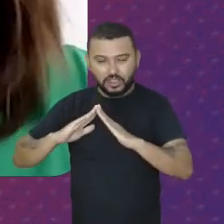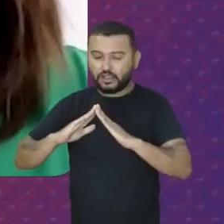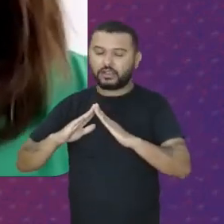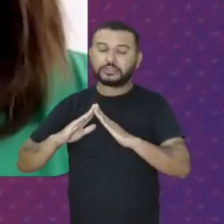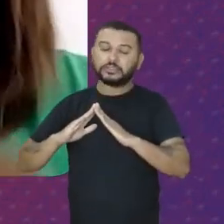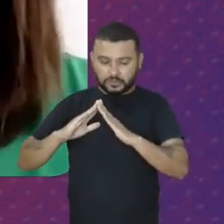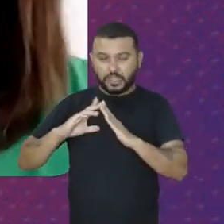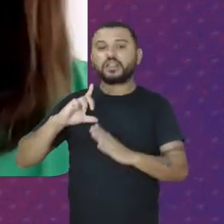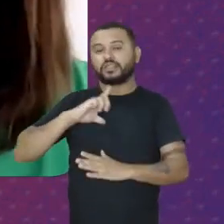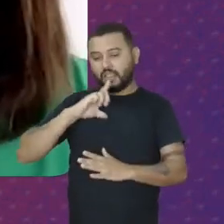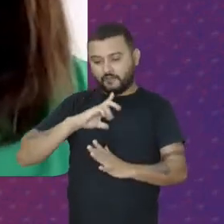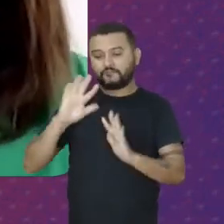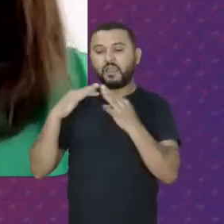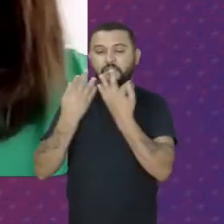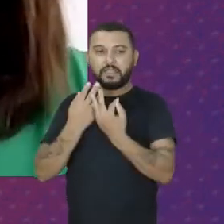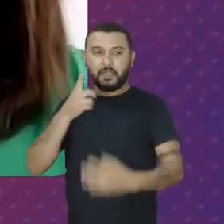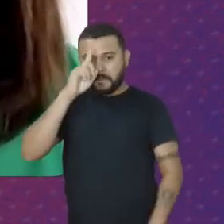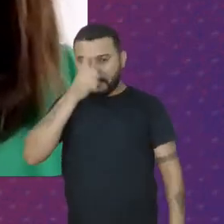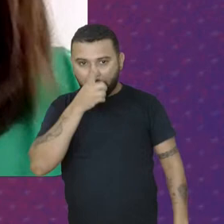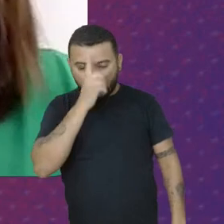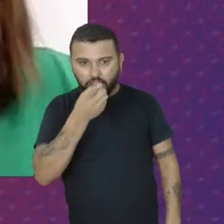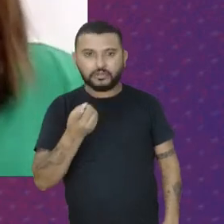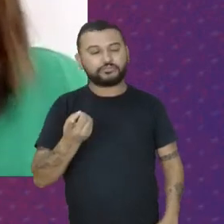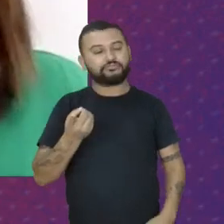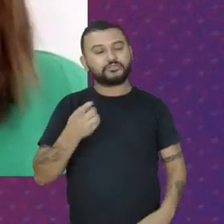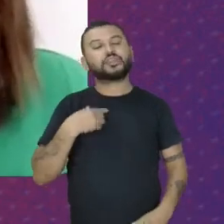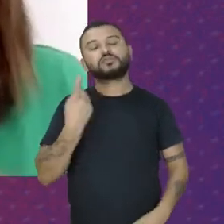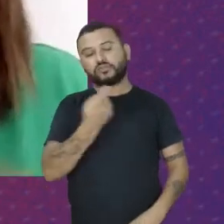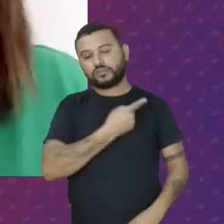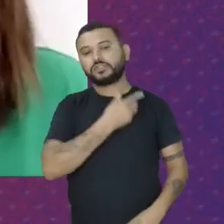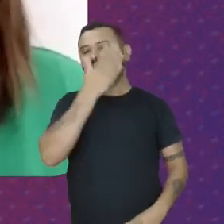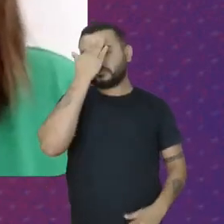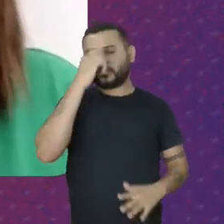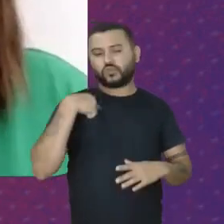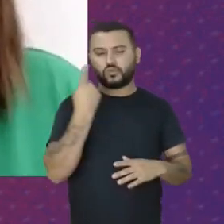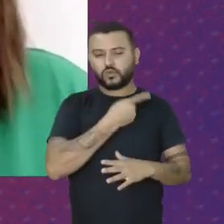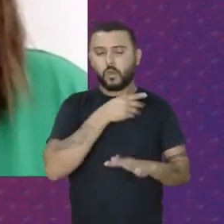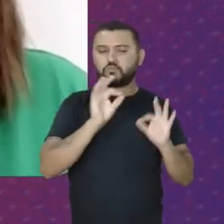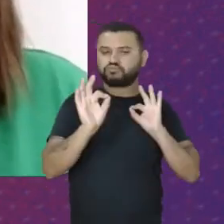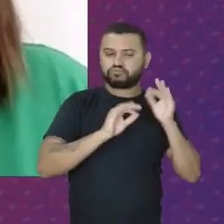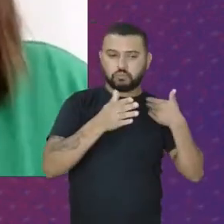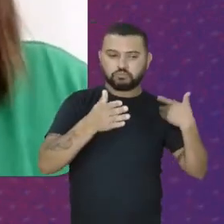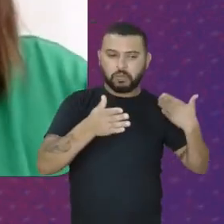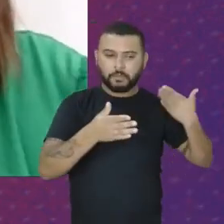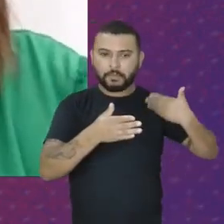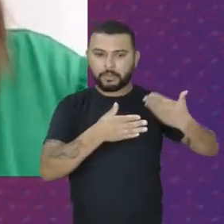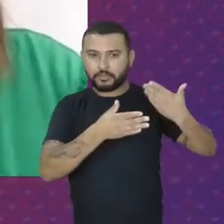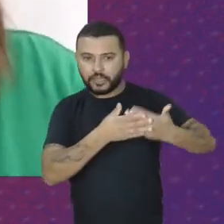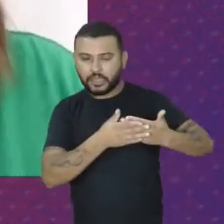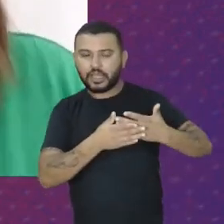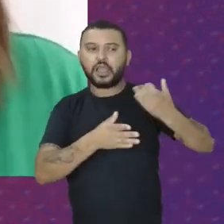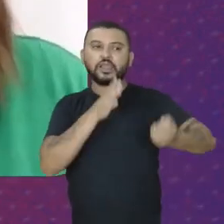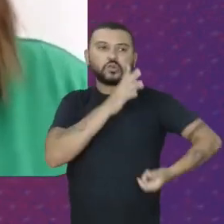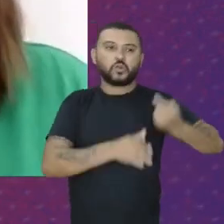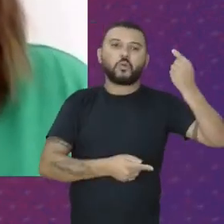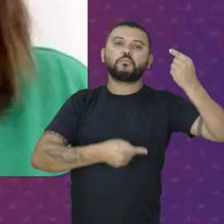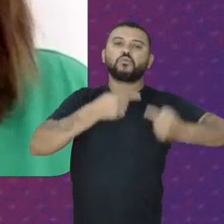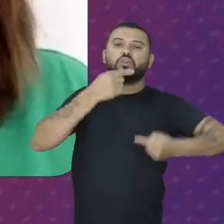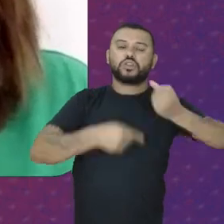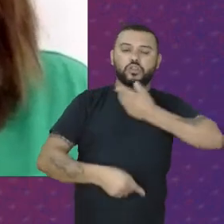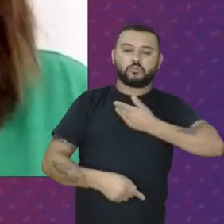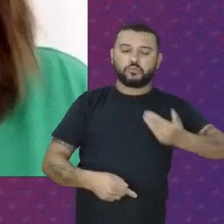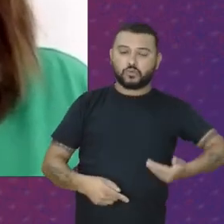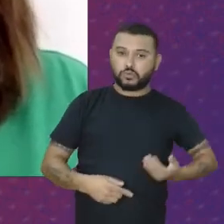muito forte, por mais que tenhamos caminhado, por mais que tenhamos, do ponto de vista das políticas públicas, e